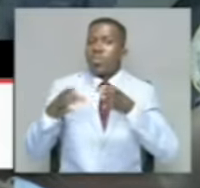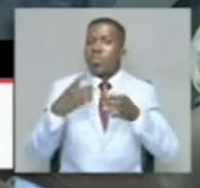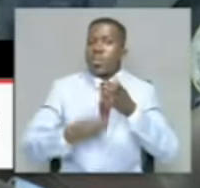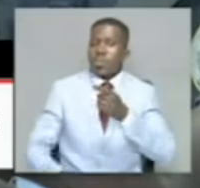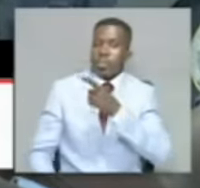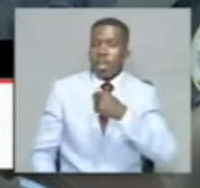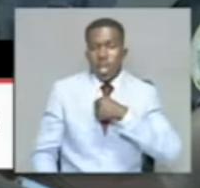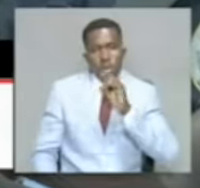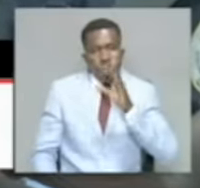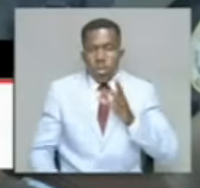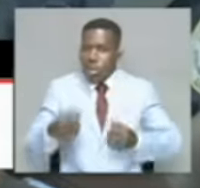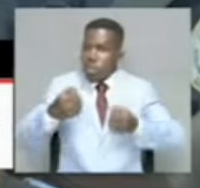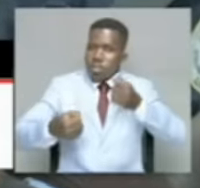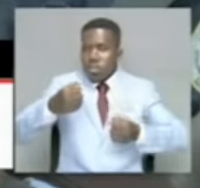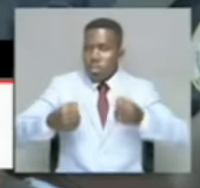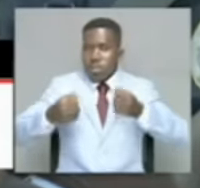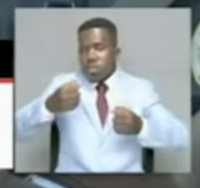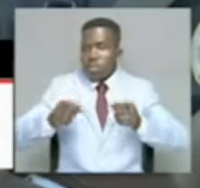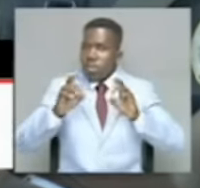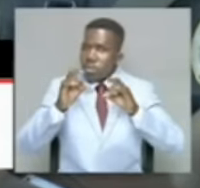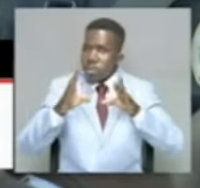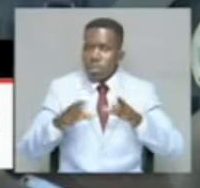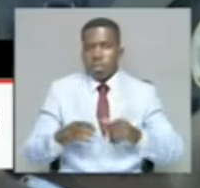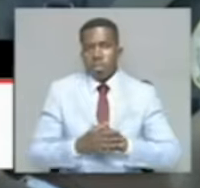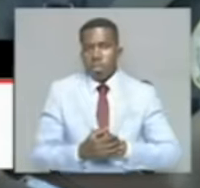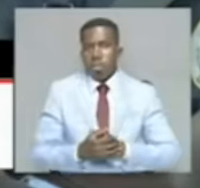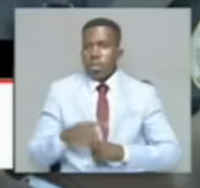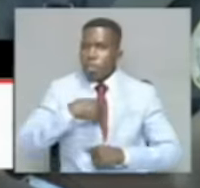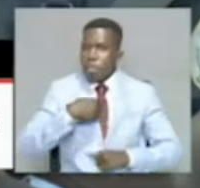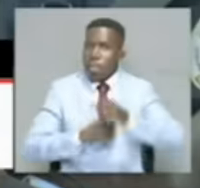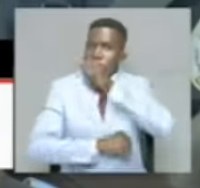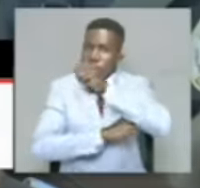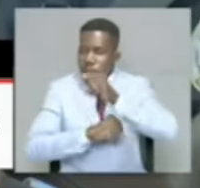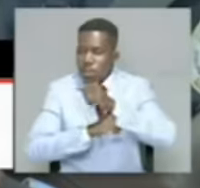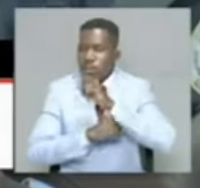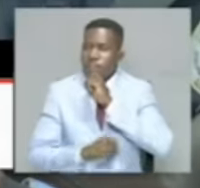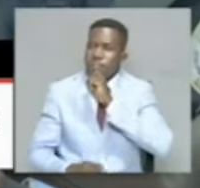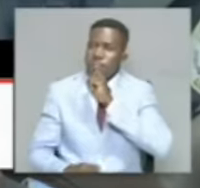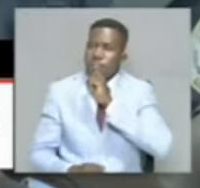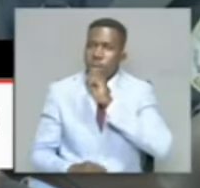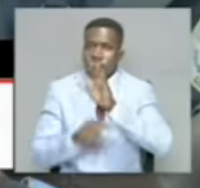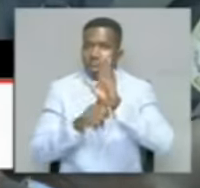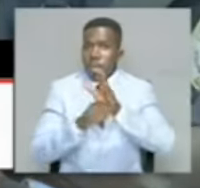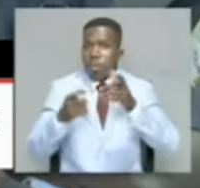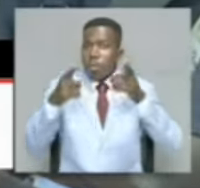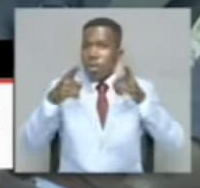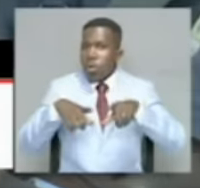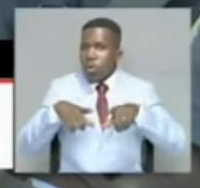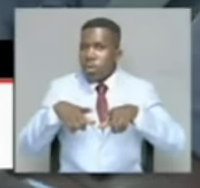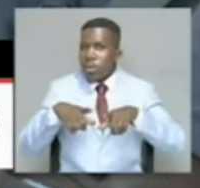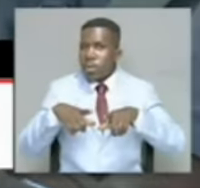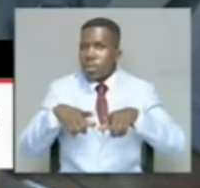ser motorista. O que você faz? Apoias como? Apoio como? Apoio tipo quando...